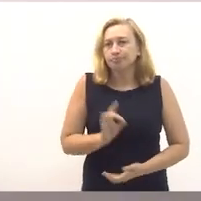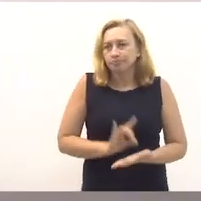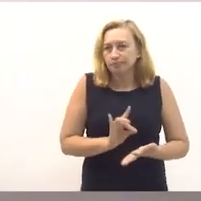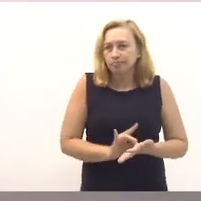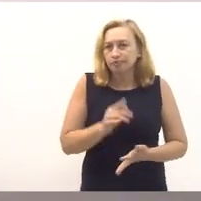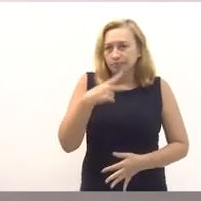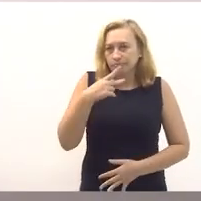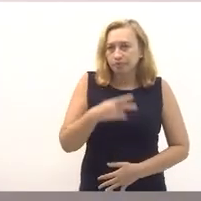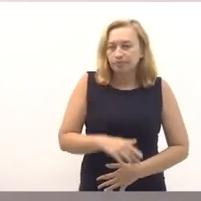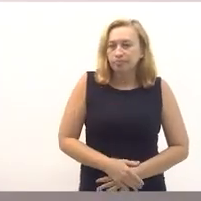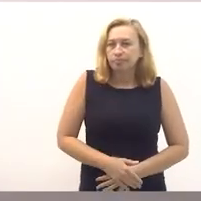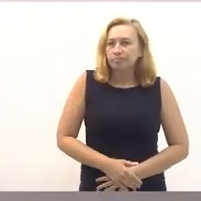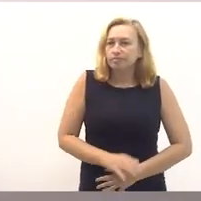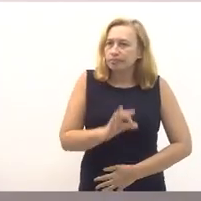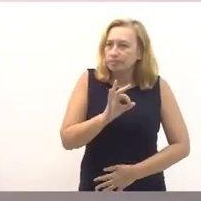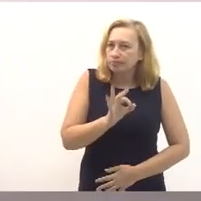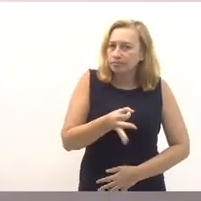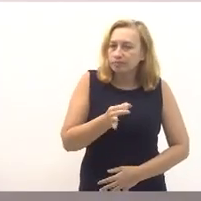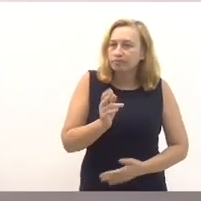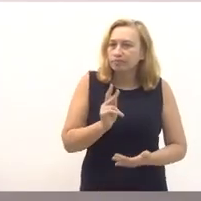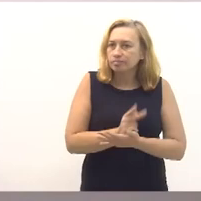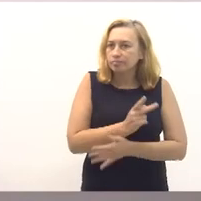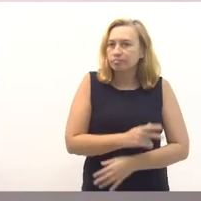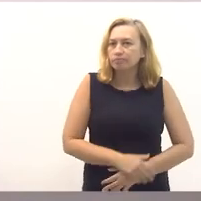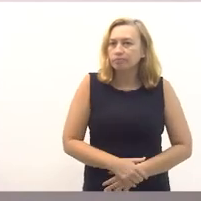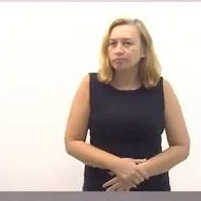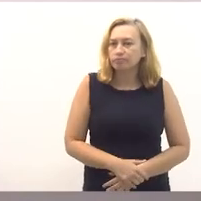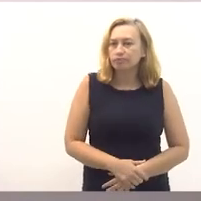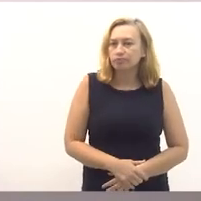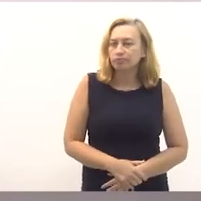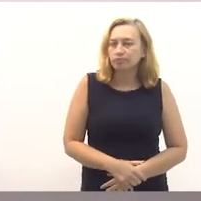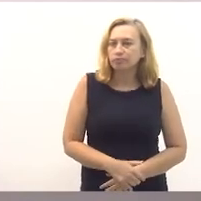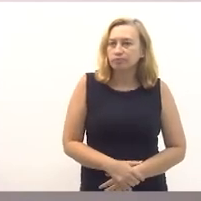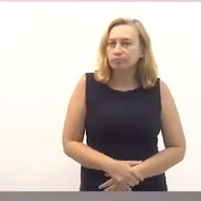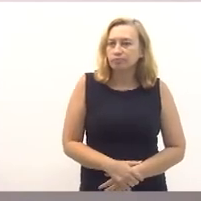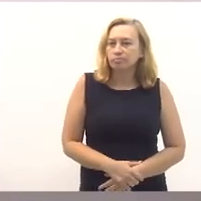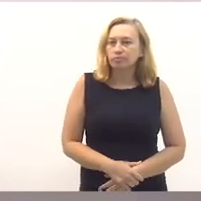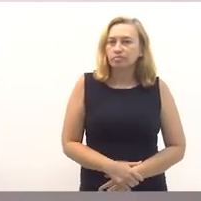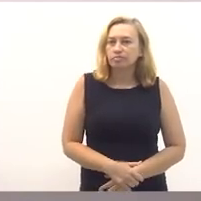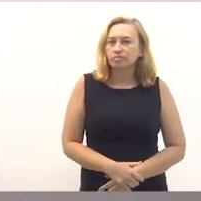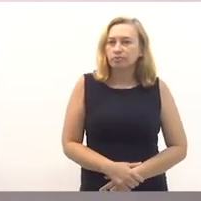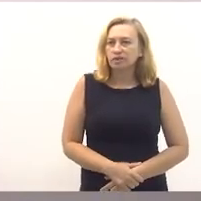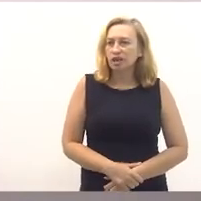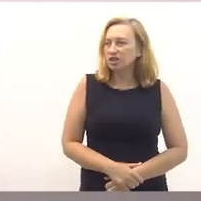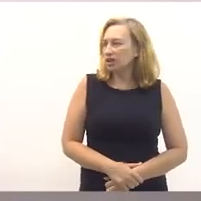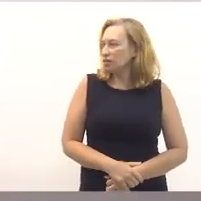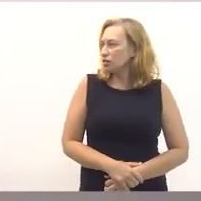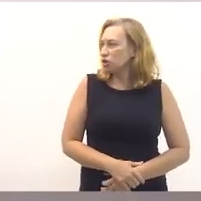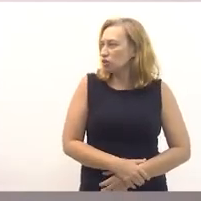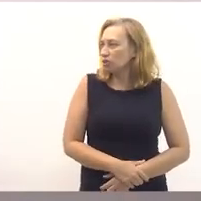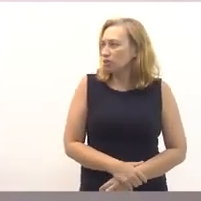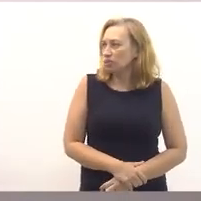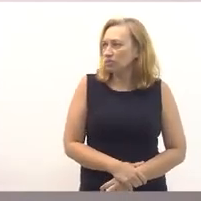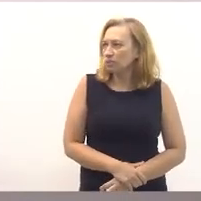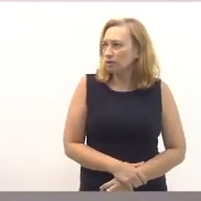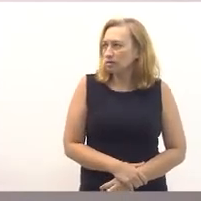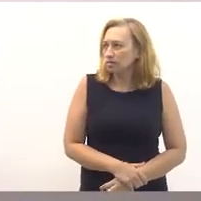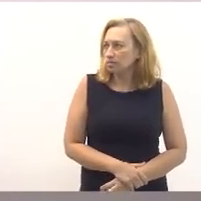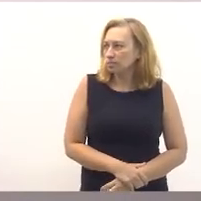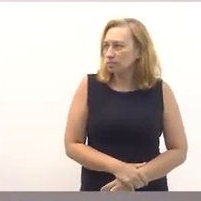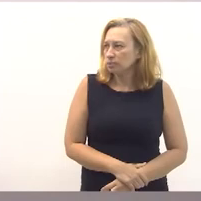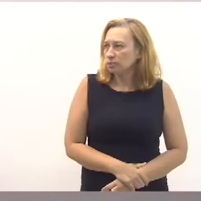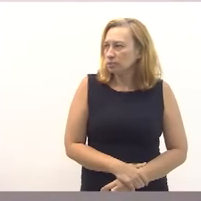e eu digo o fato que originou se não sei que todos lembram mas na providência uma